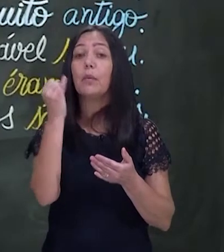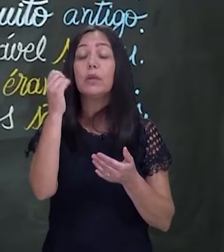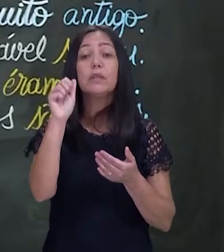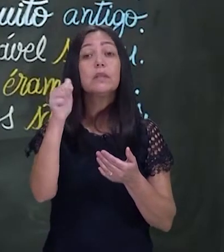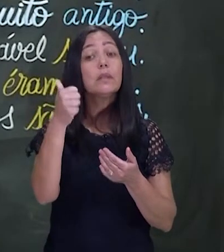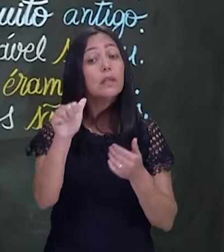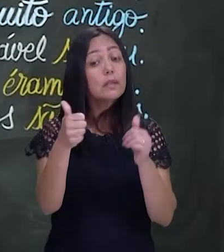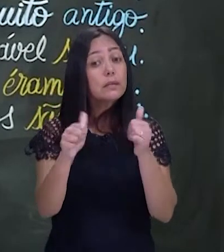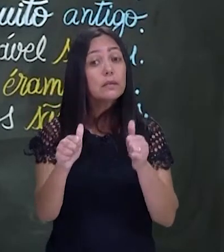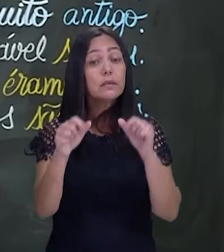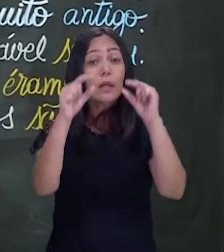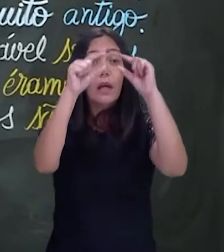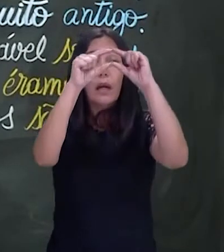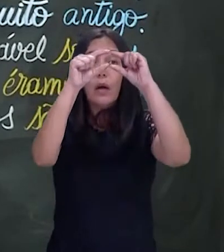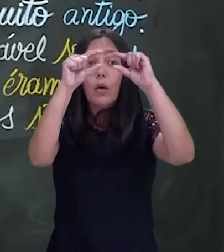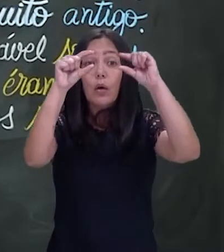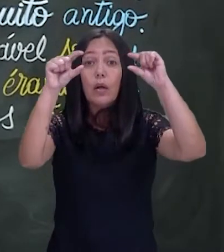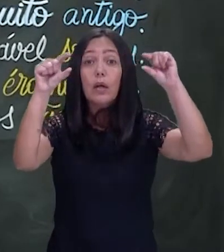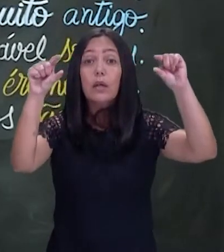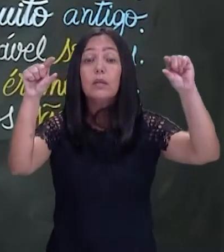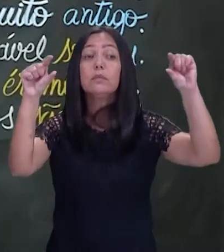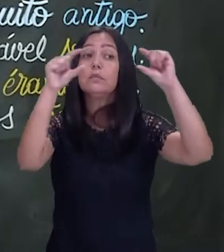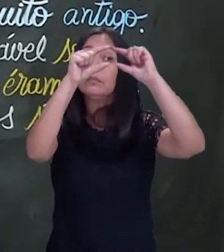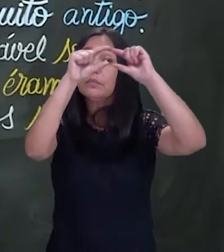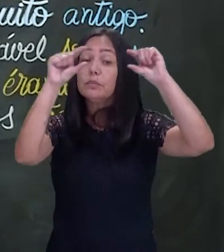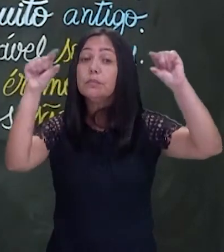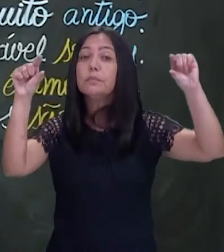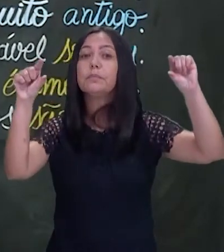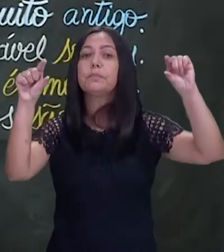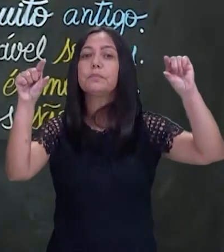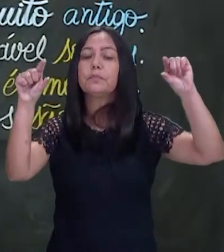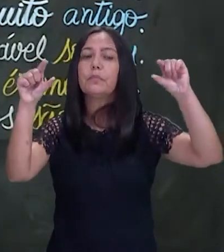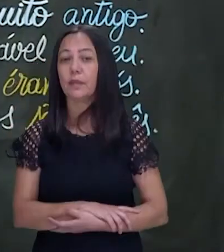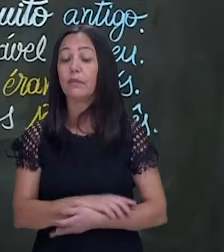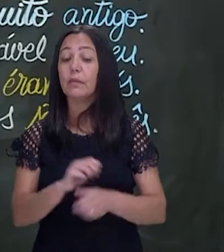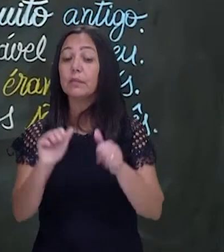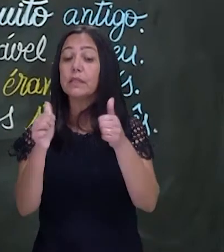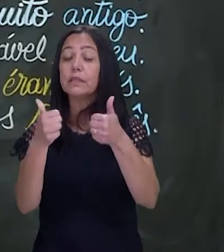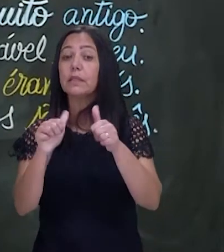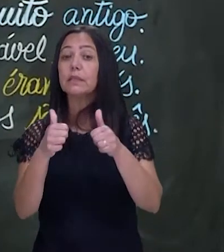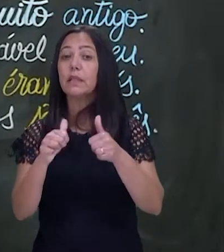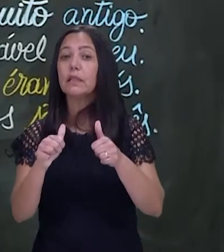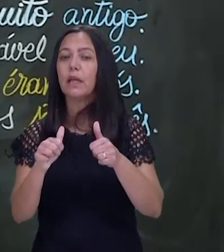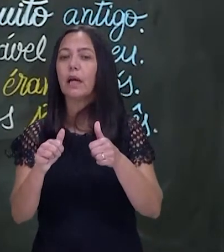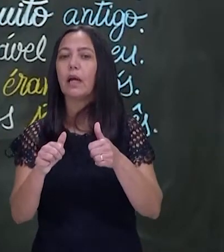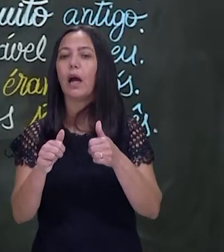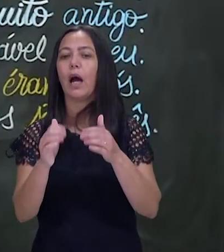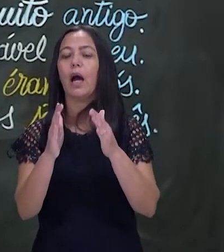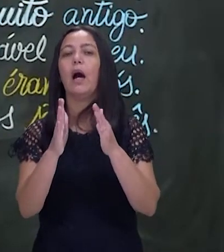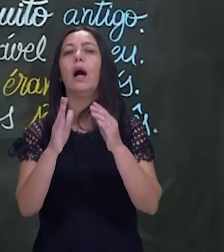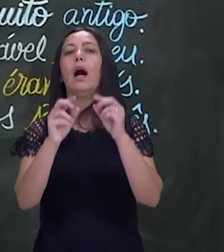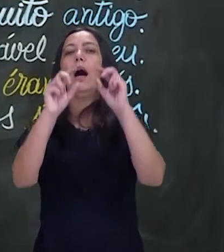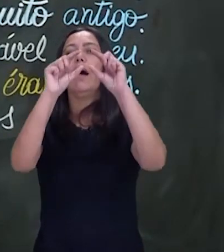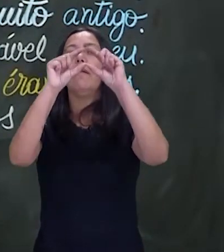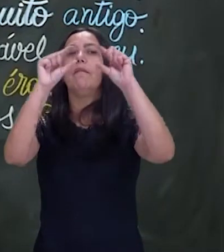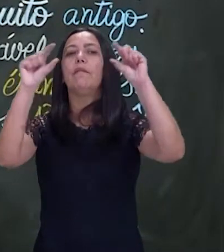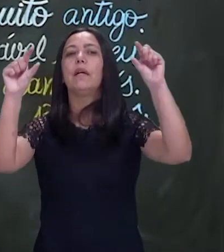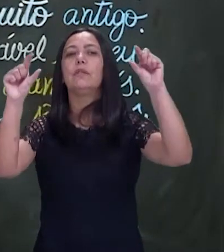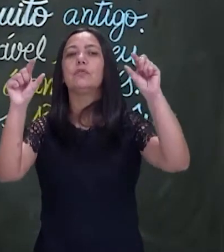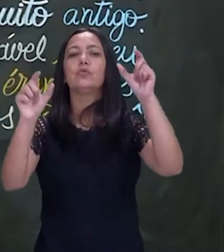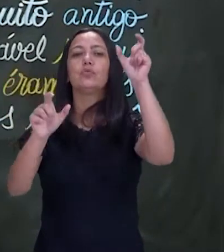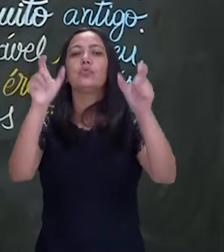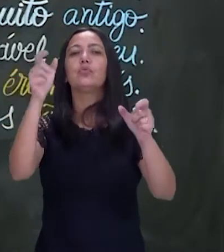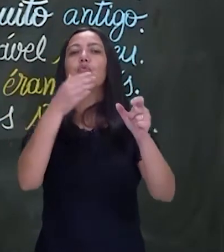oração inteira para eu conseguir reconhecer os elementos essenciais. Vamos analisar a primeira oração que nós temos aqui. Os